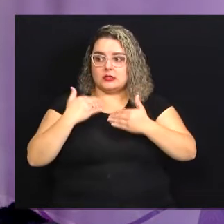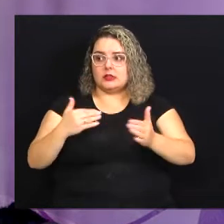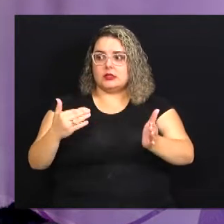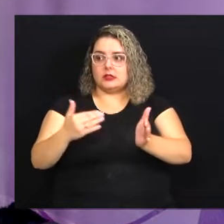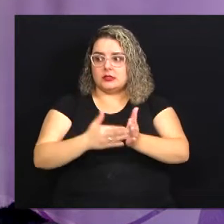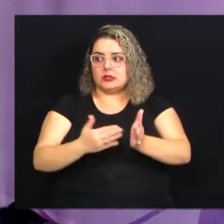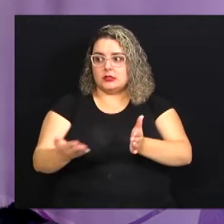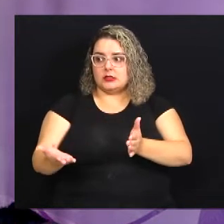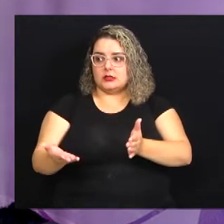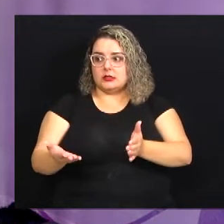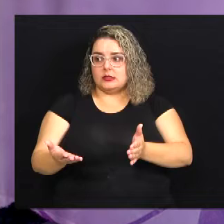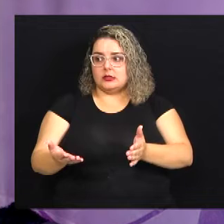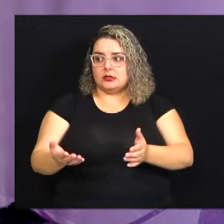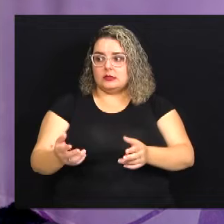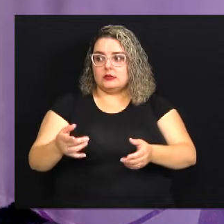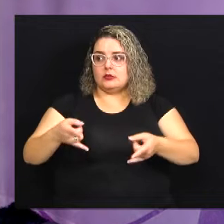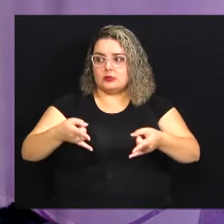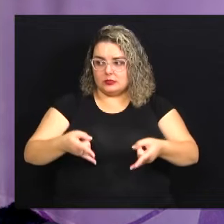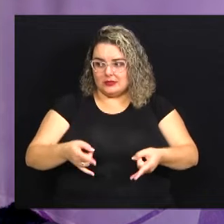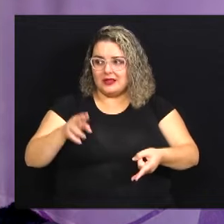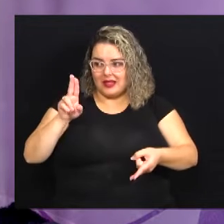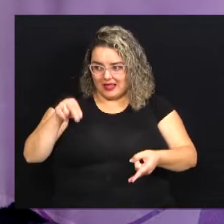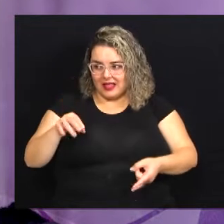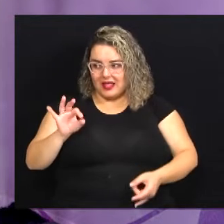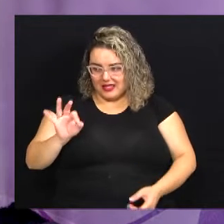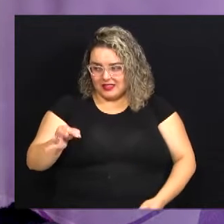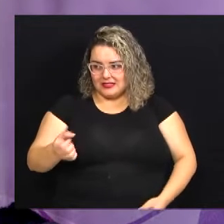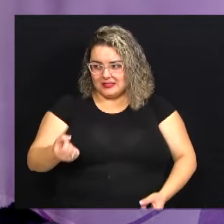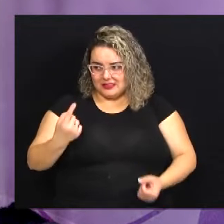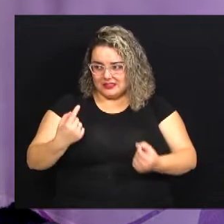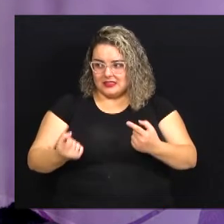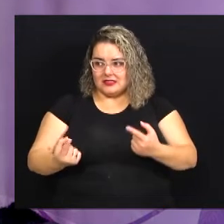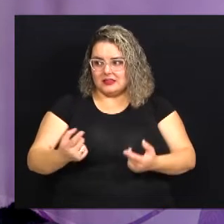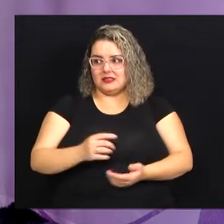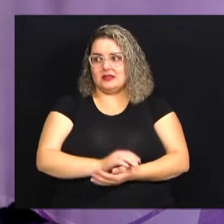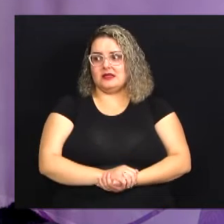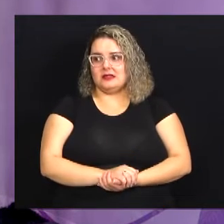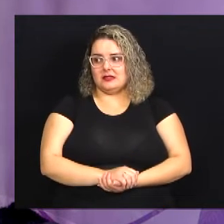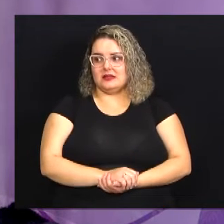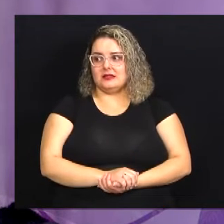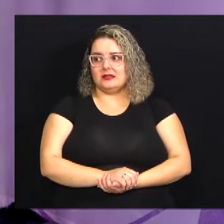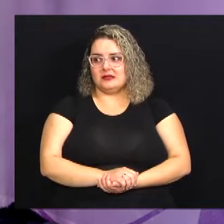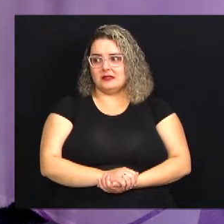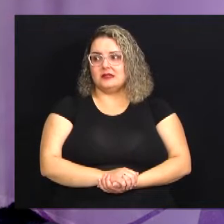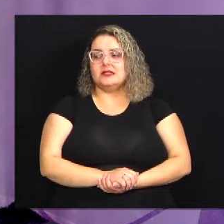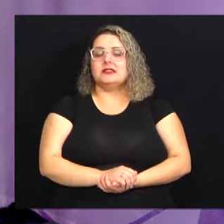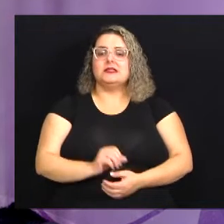que chega uma vez ela fica numa cama. É assim em alguns casos? É,